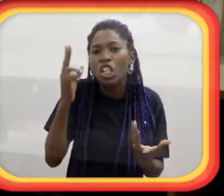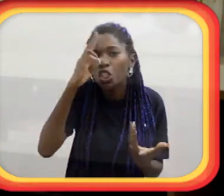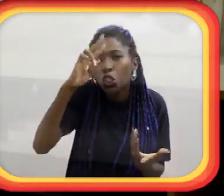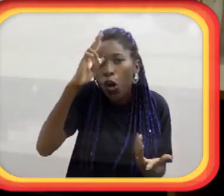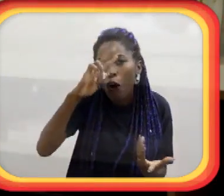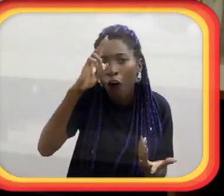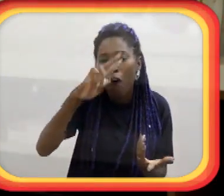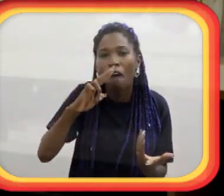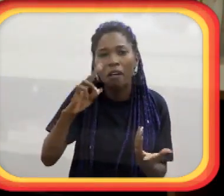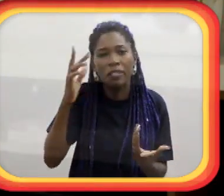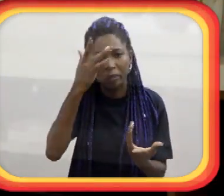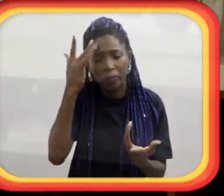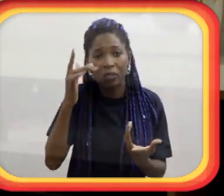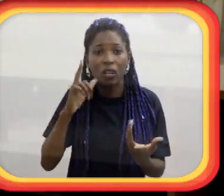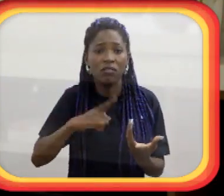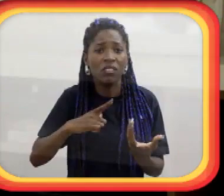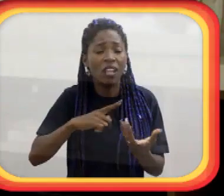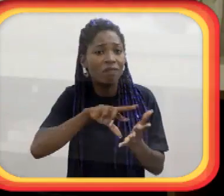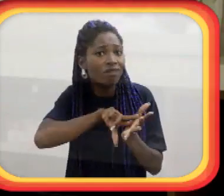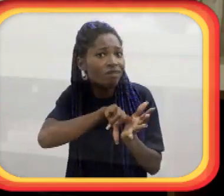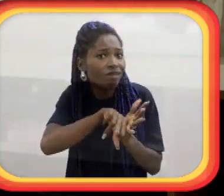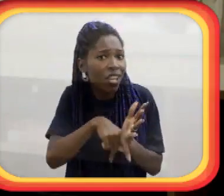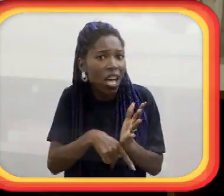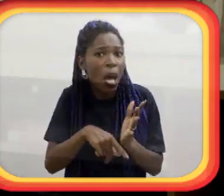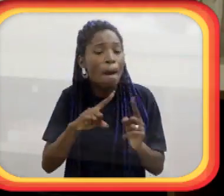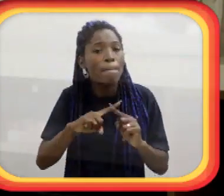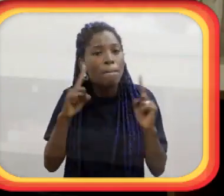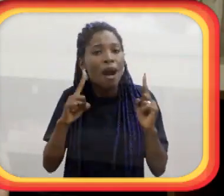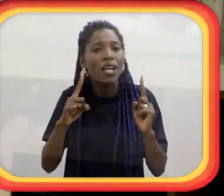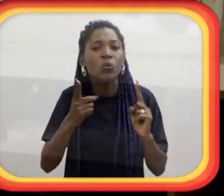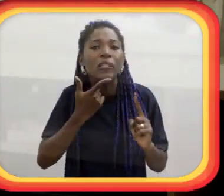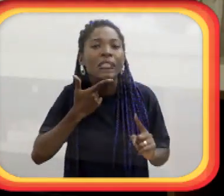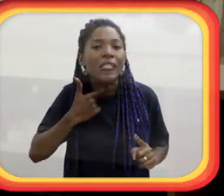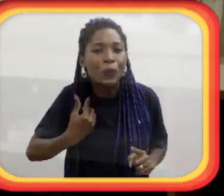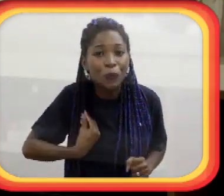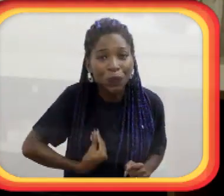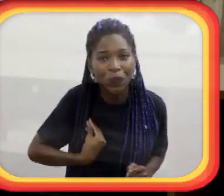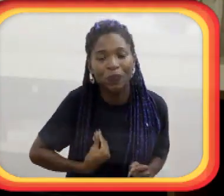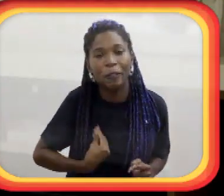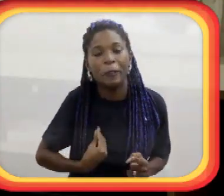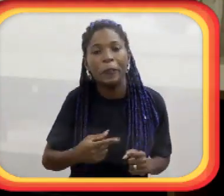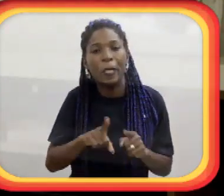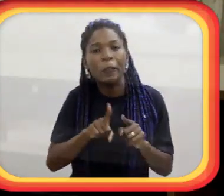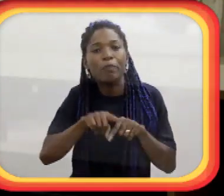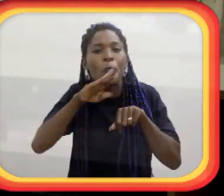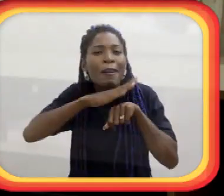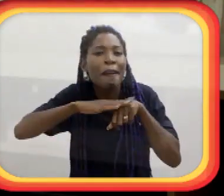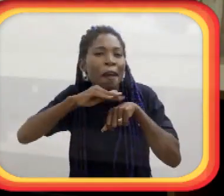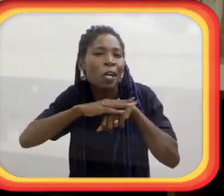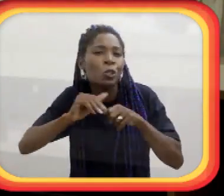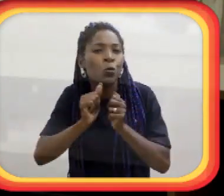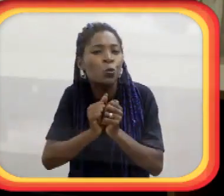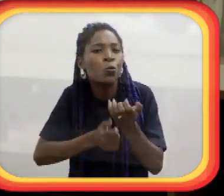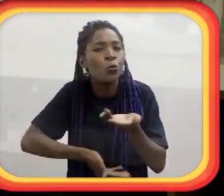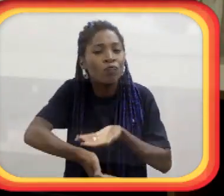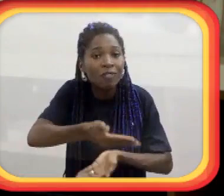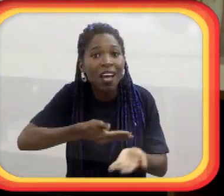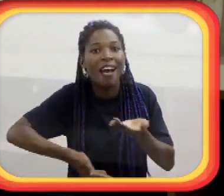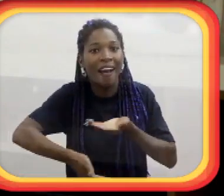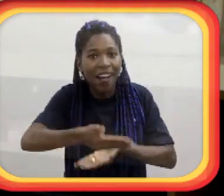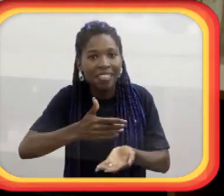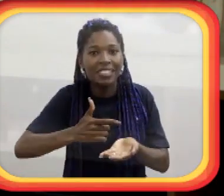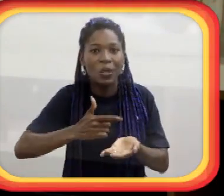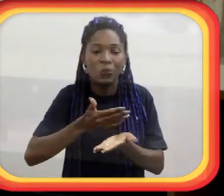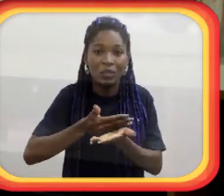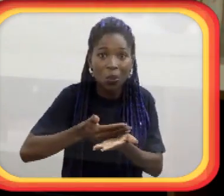a história, né, que é uma história muito peculiar, mas com o desejo de vida, com o afeto envolvido. Então começaram